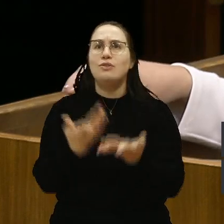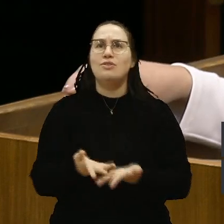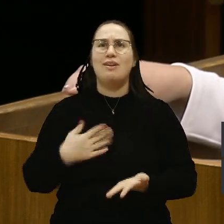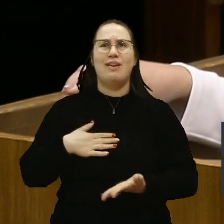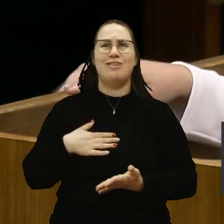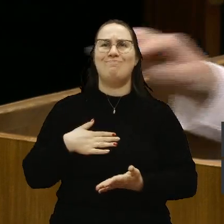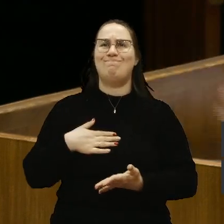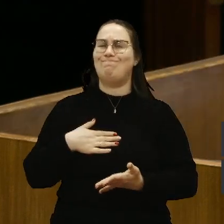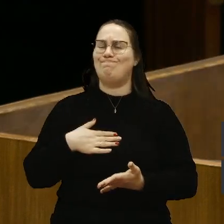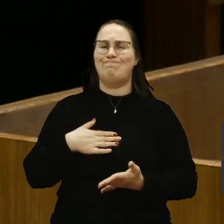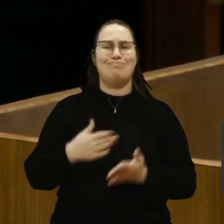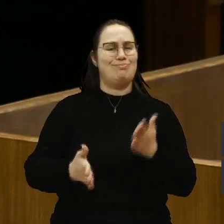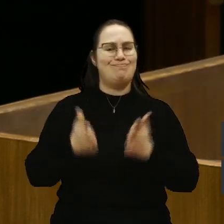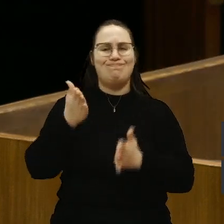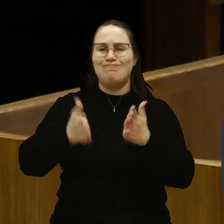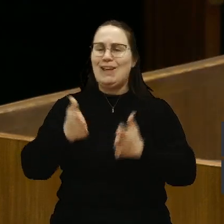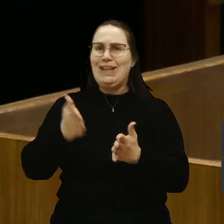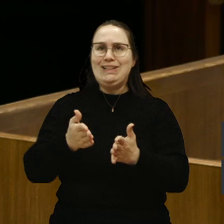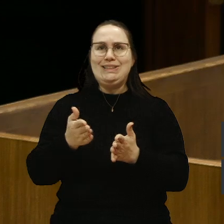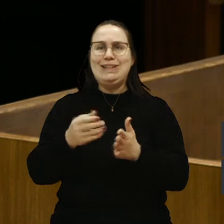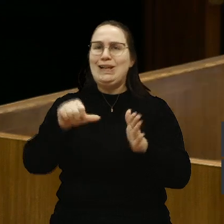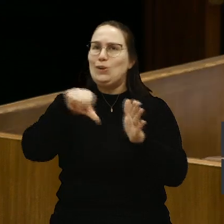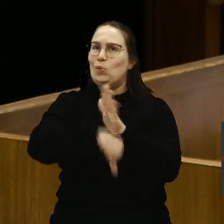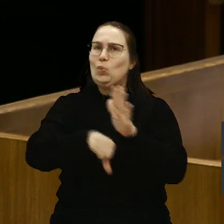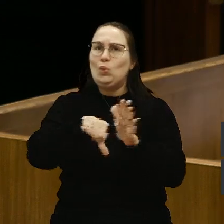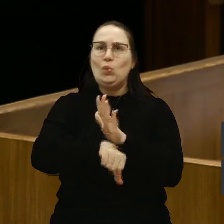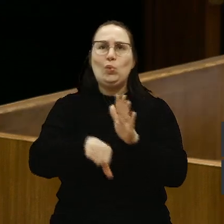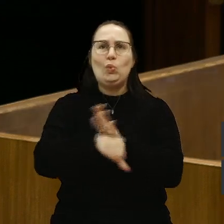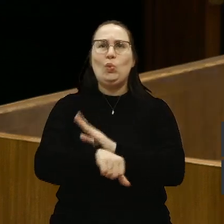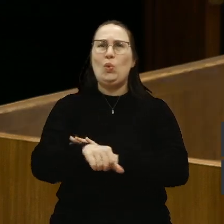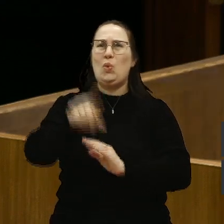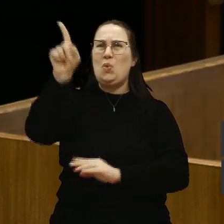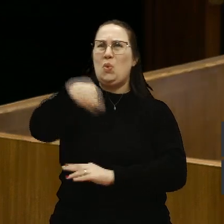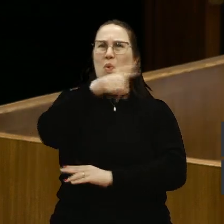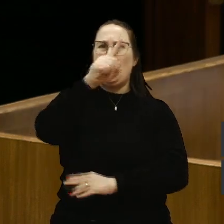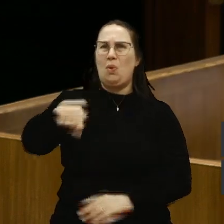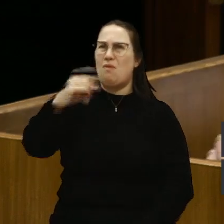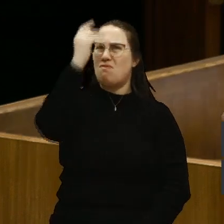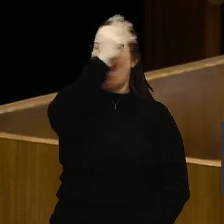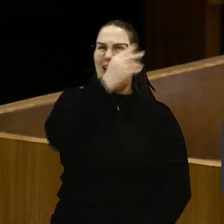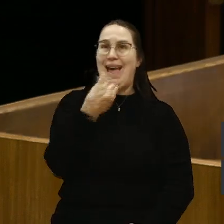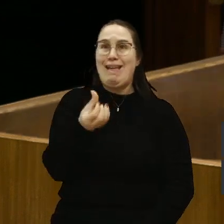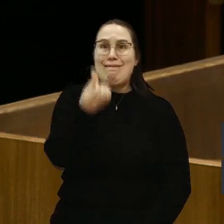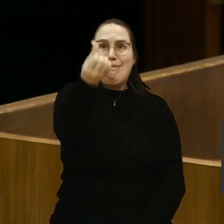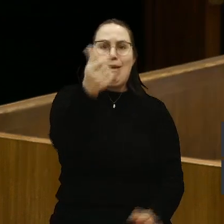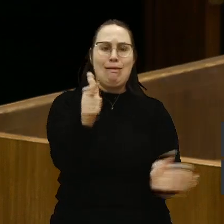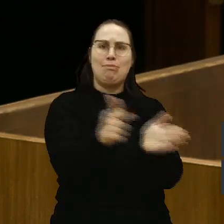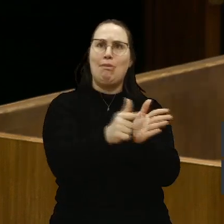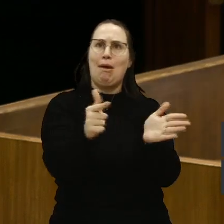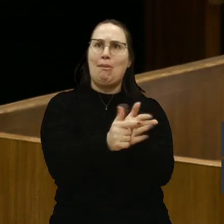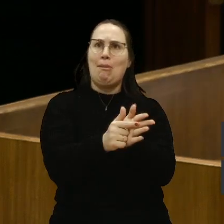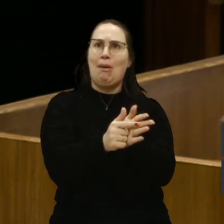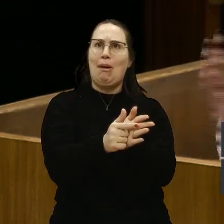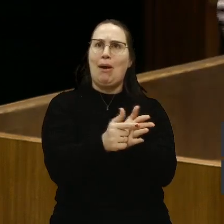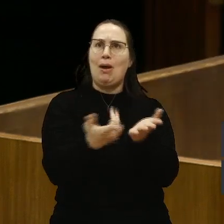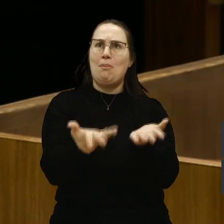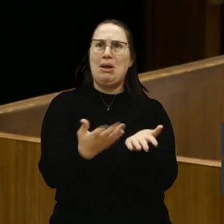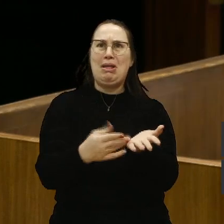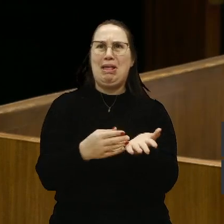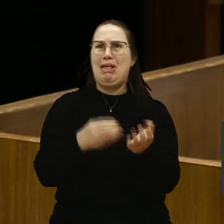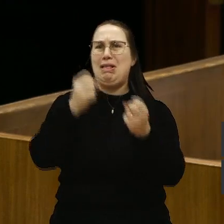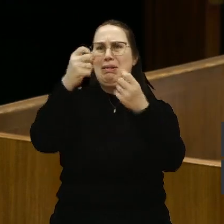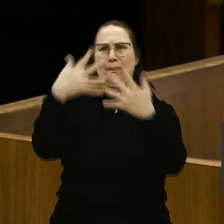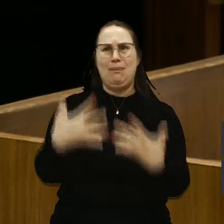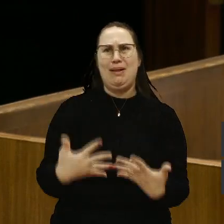é muito baixa. Caxias, e esse veto do prefeito é de 6 folhas para justificar o injustificável. Quando